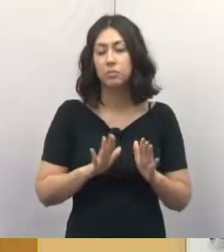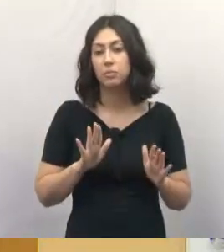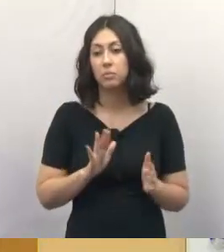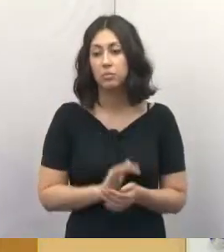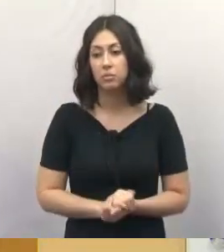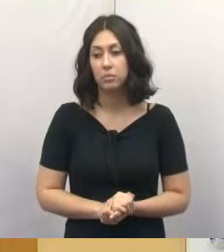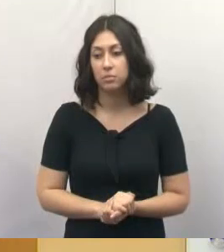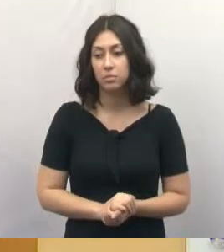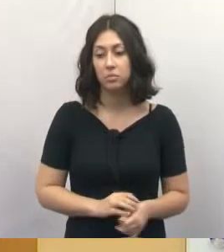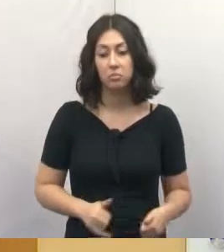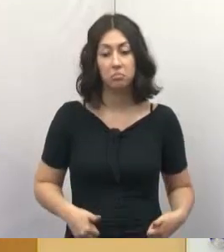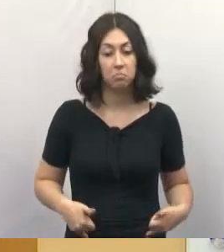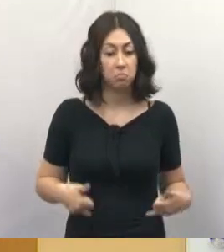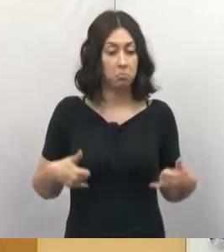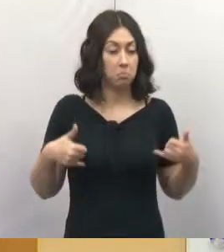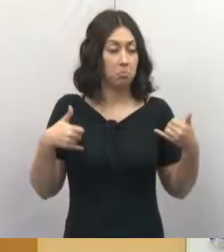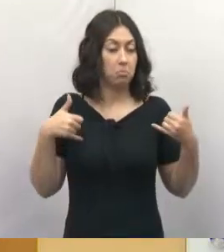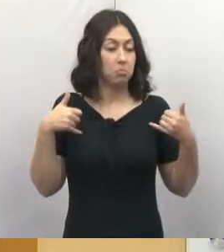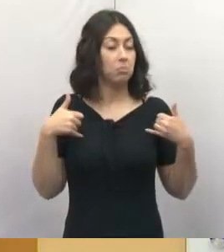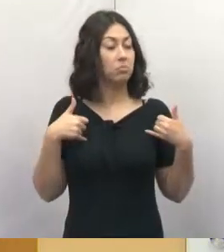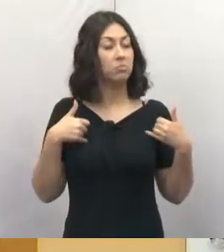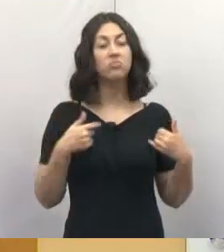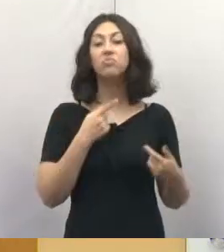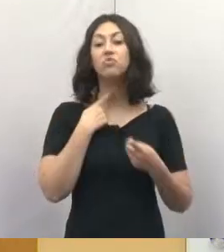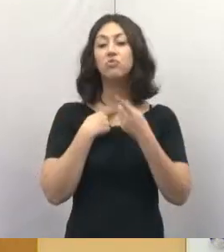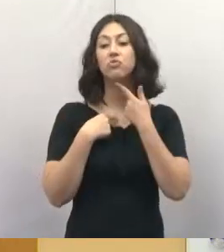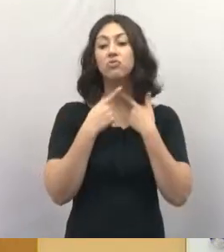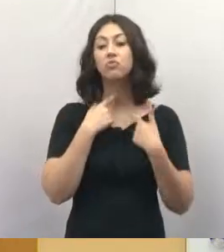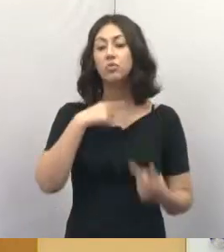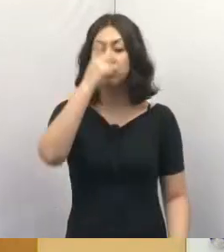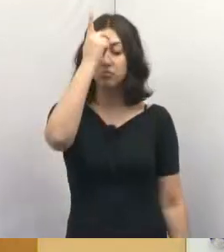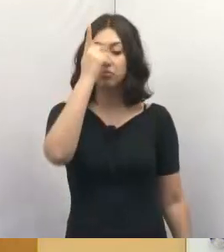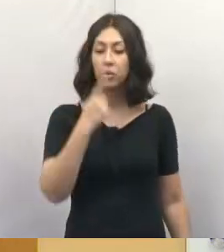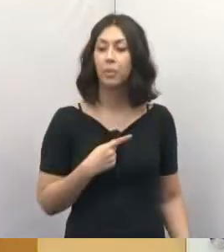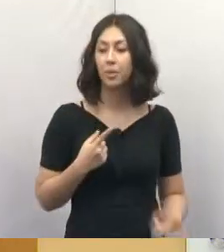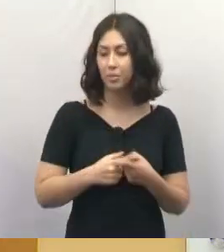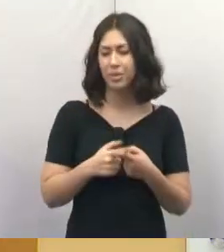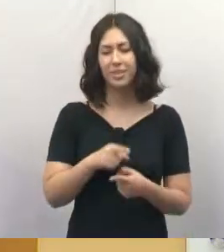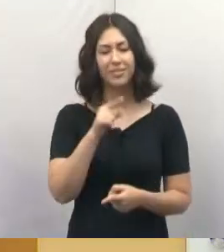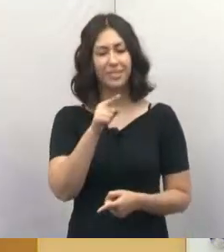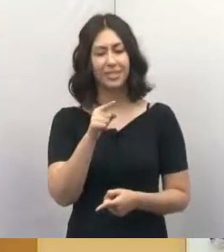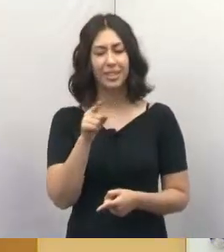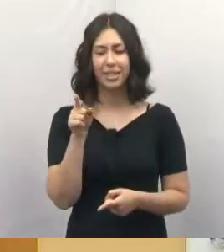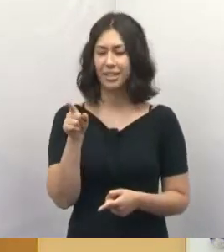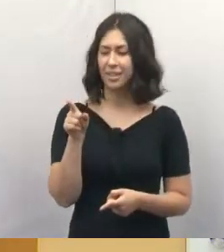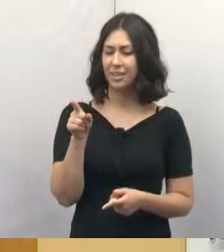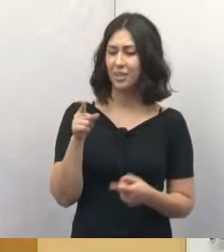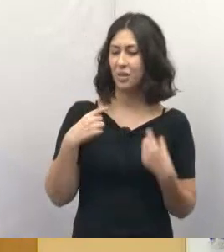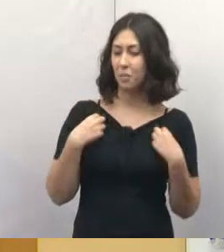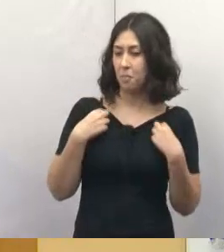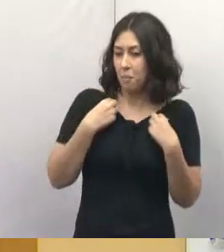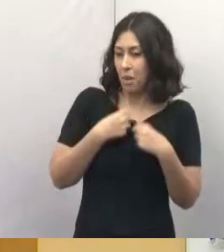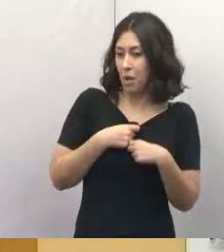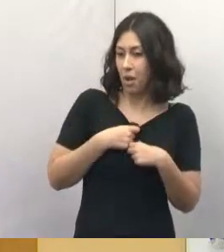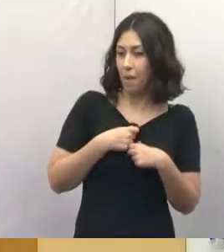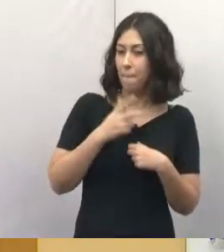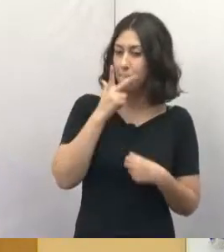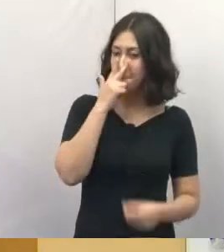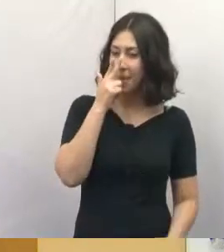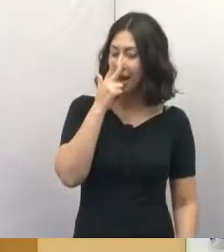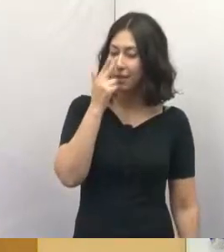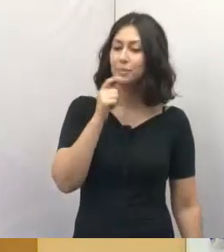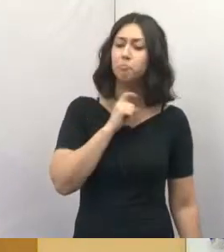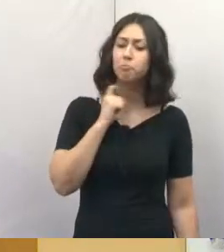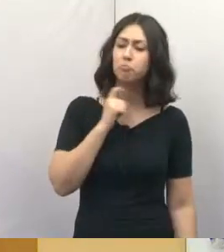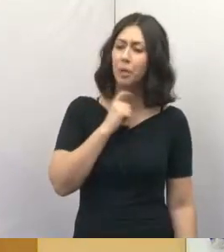sentido de não só atender os seus interesses pessoais, até porque hoje você está com uma camisa aqui, parece de padre, muito